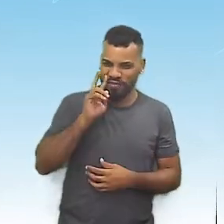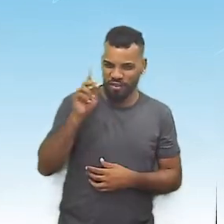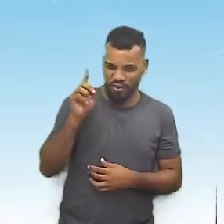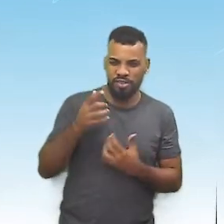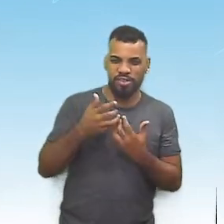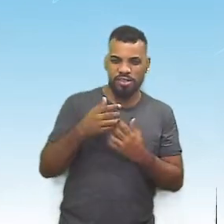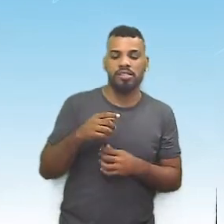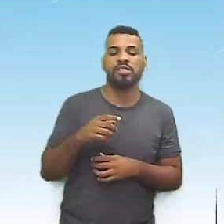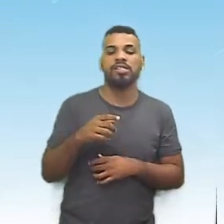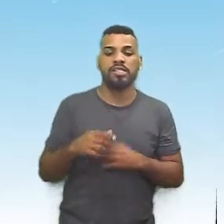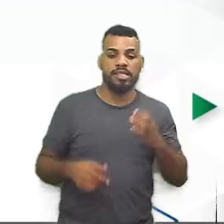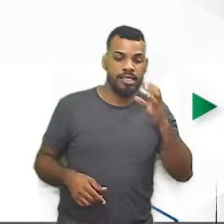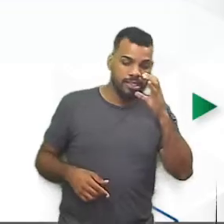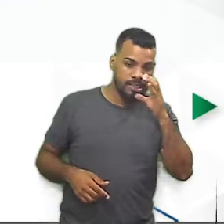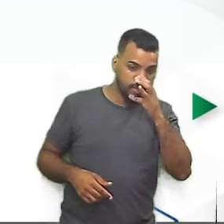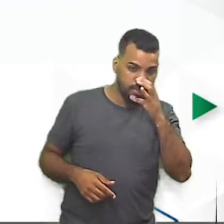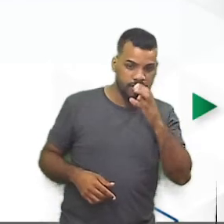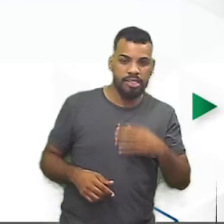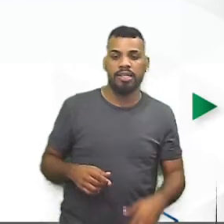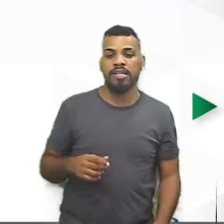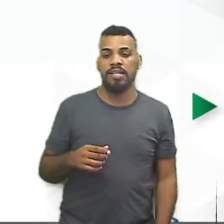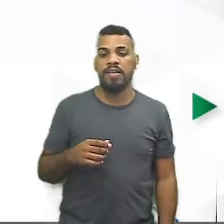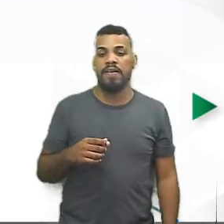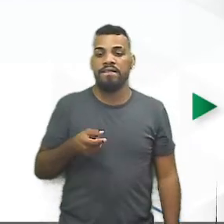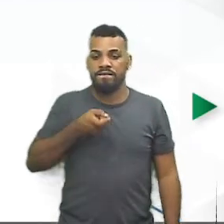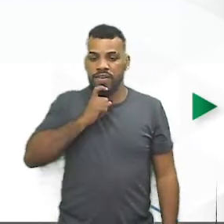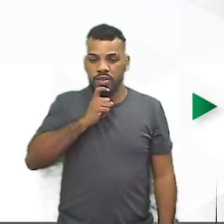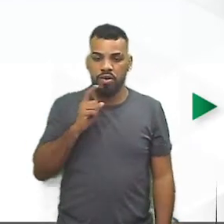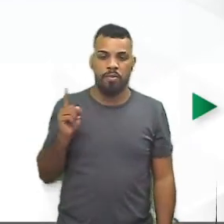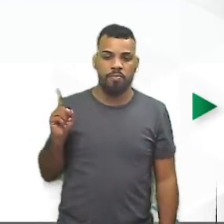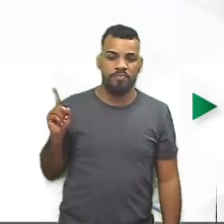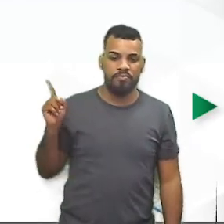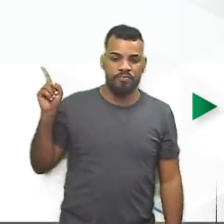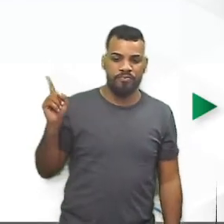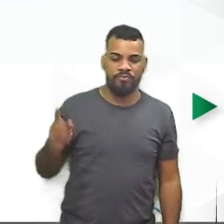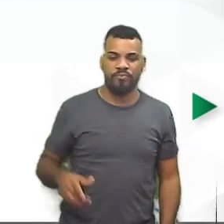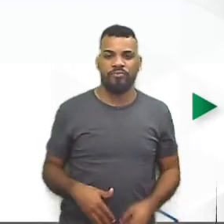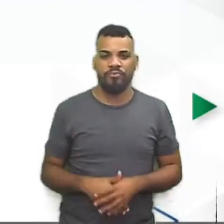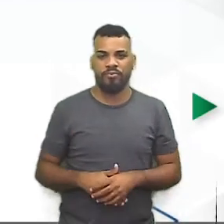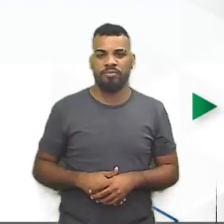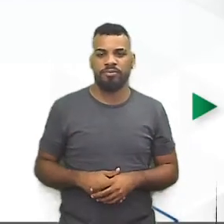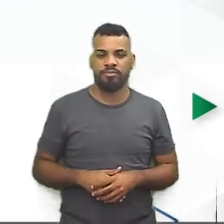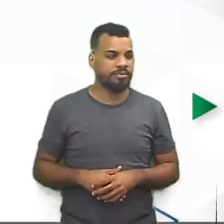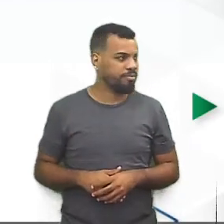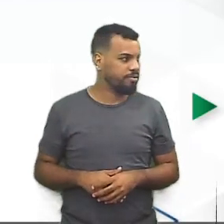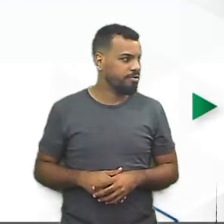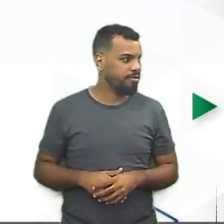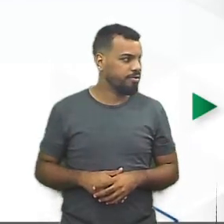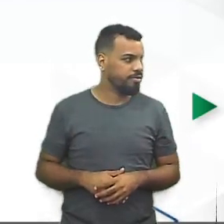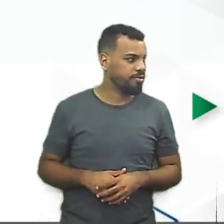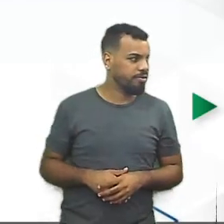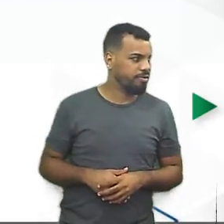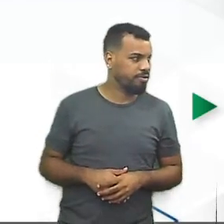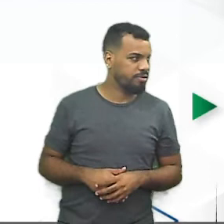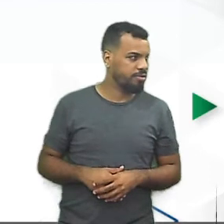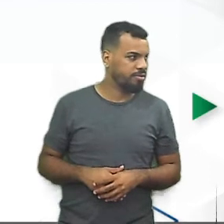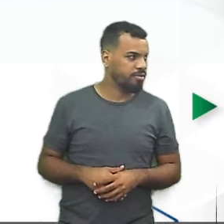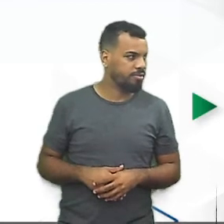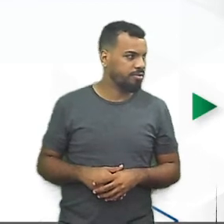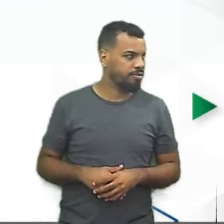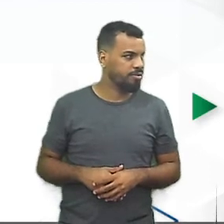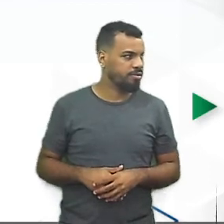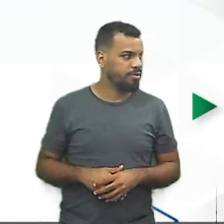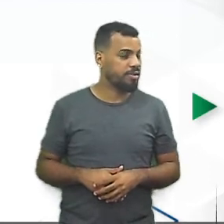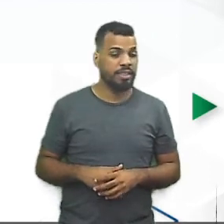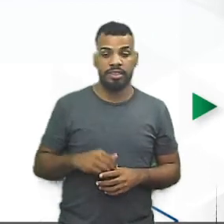fonte quente e da fonte ali que é fria. Vejam bem, ela recebe essa fonte quente